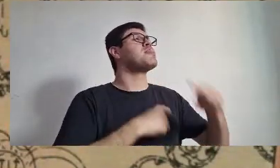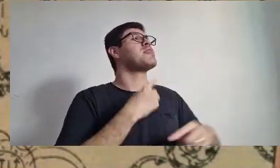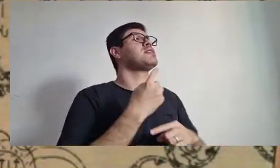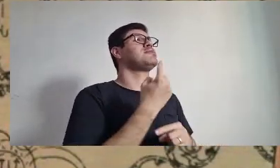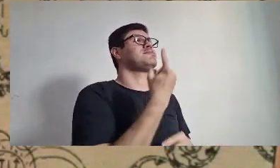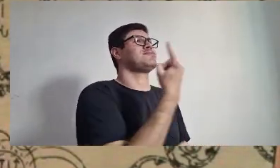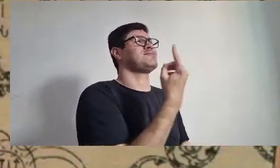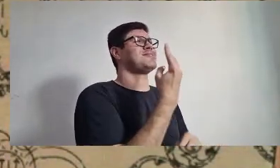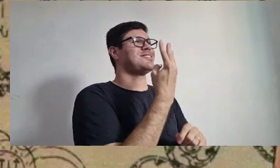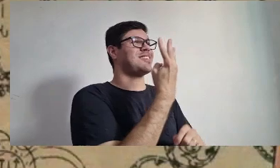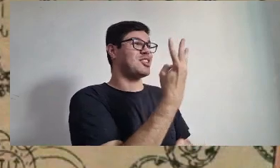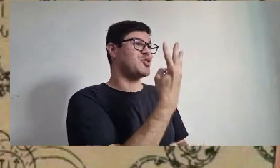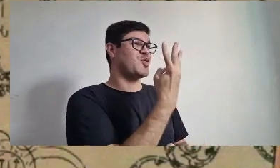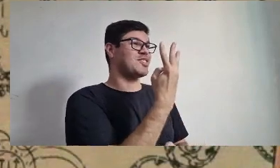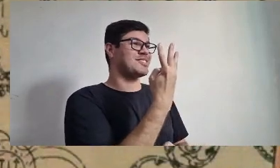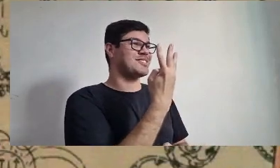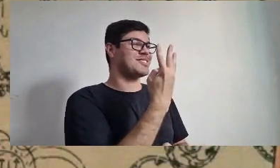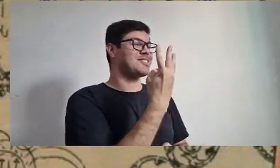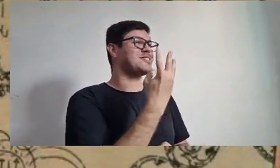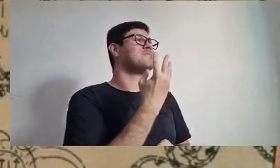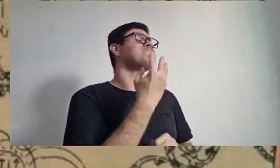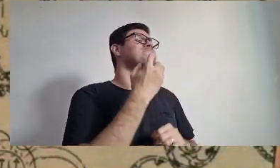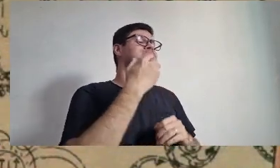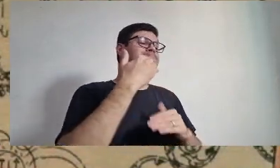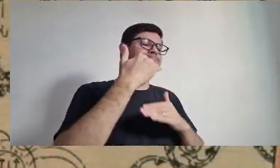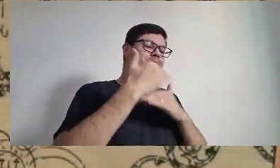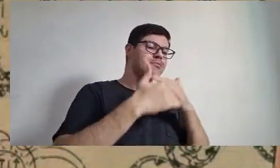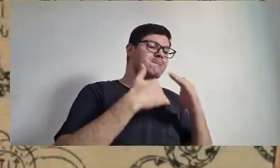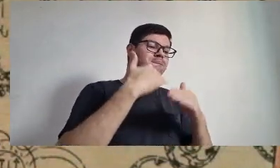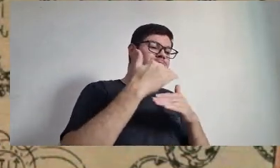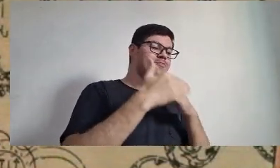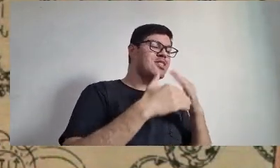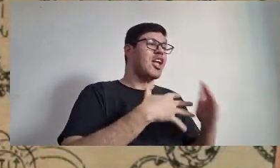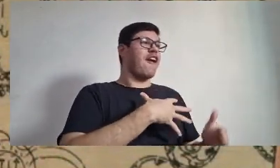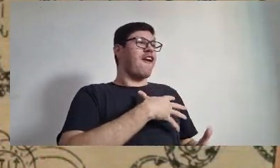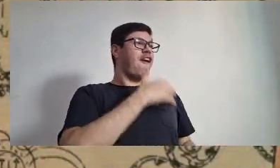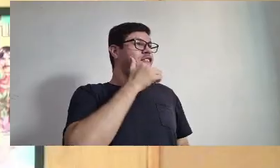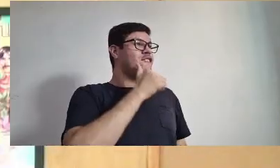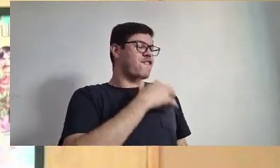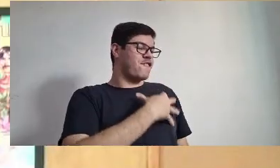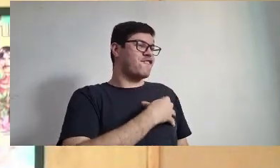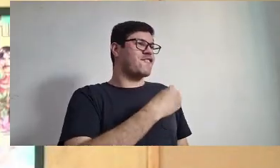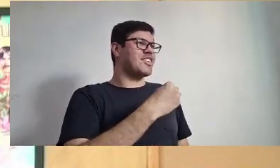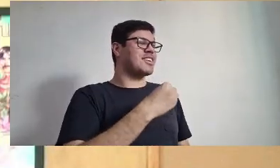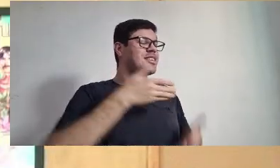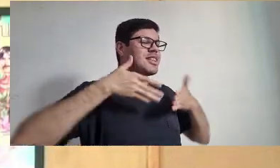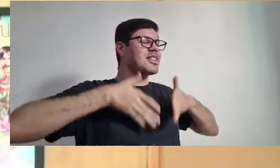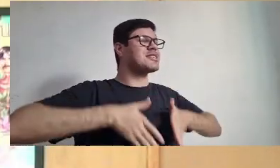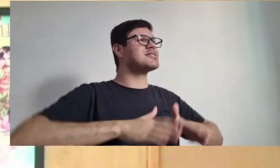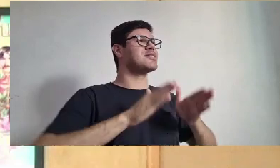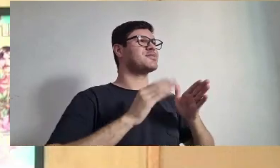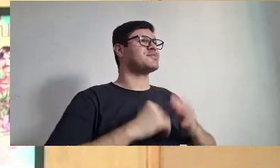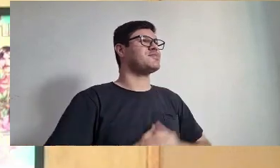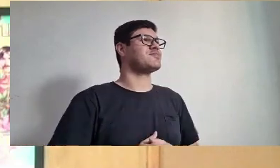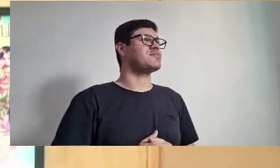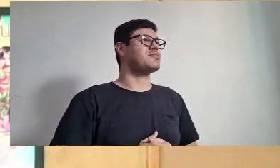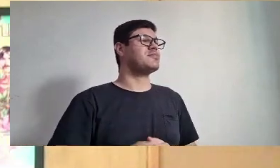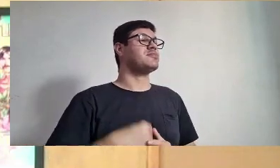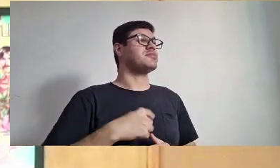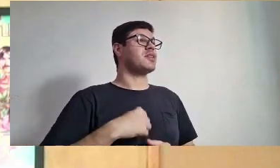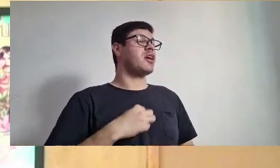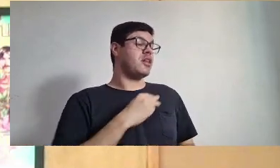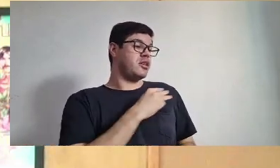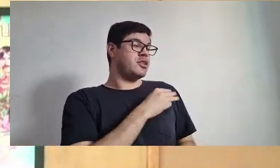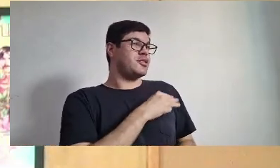a primeira filha. Éramos 3, né? Aí tinha 3 bocas mais, 2 bocas mais. E eu ganhava do ministério